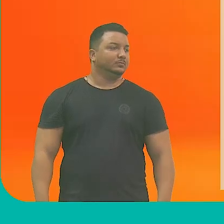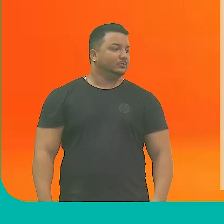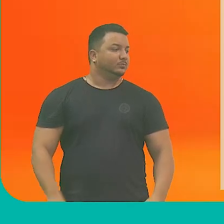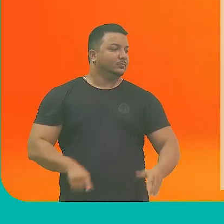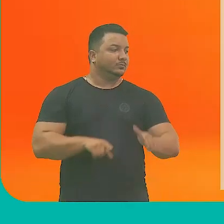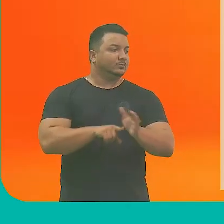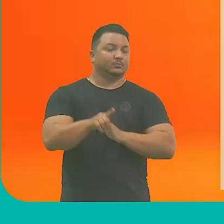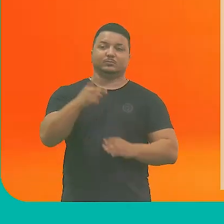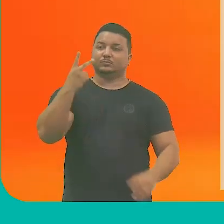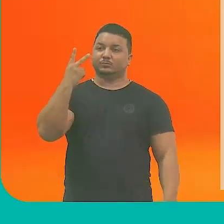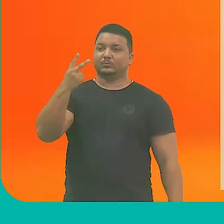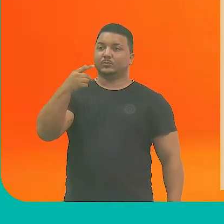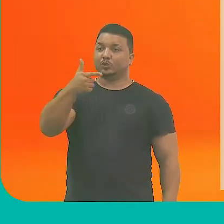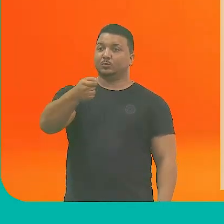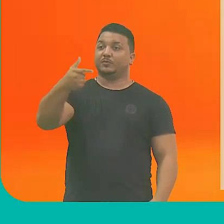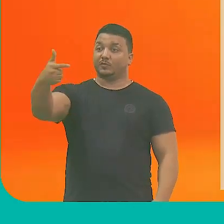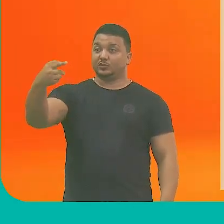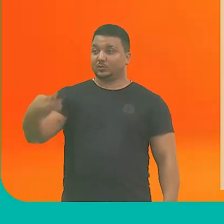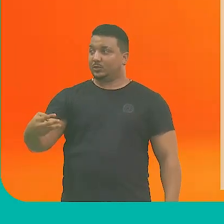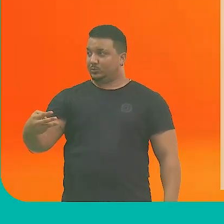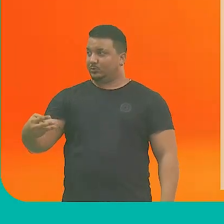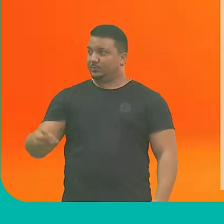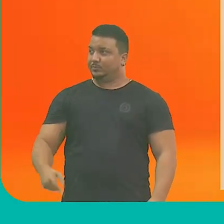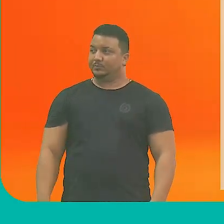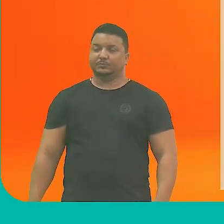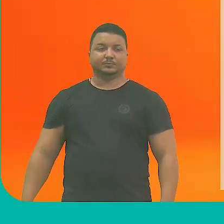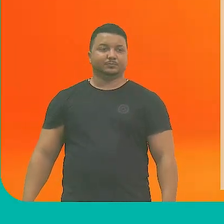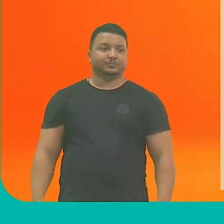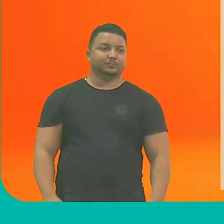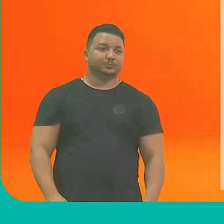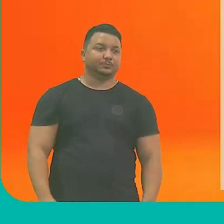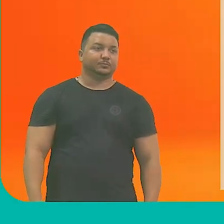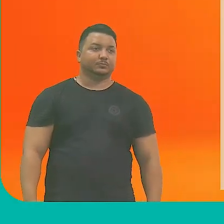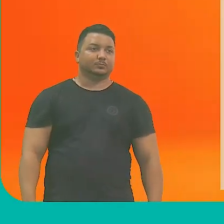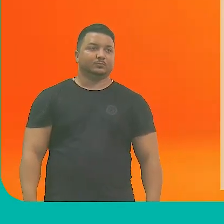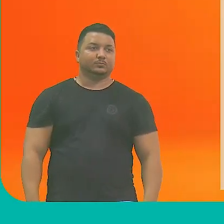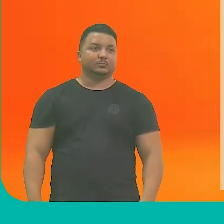Questão do Enem de 2023 também, ó.